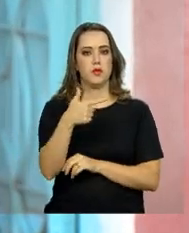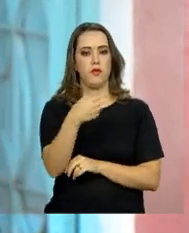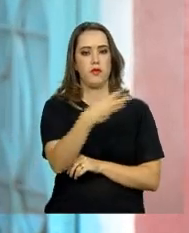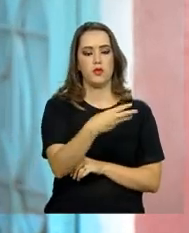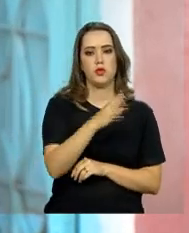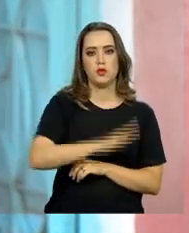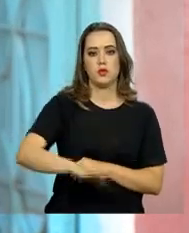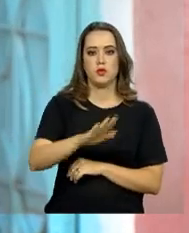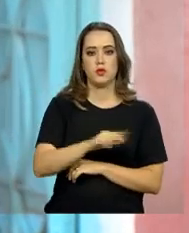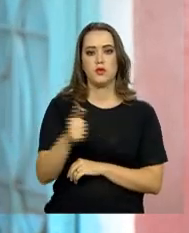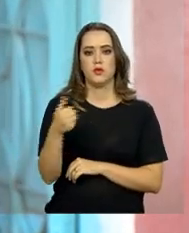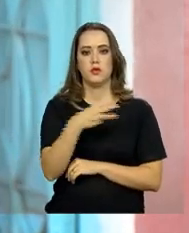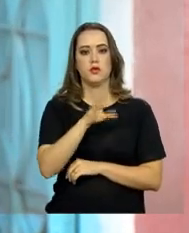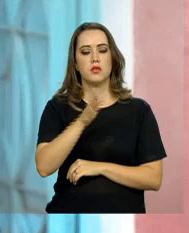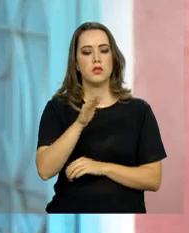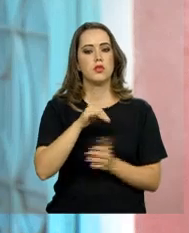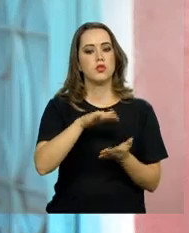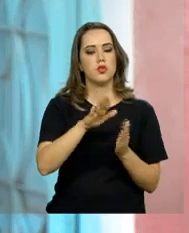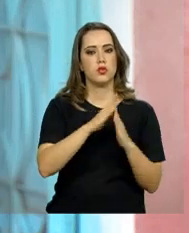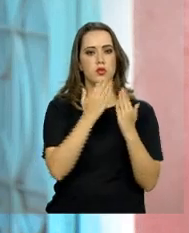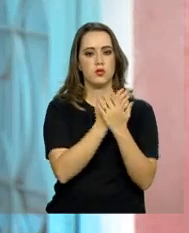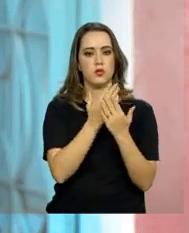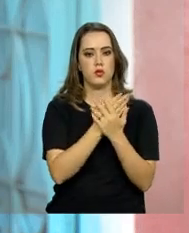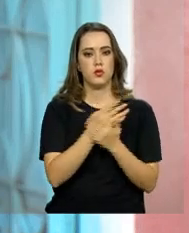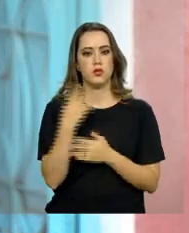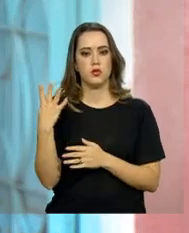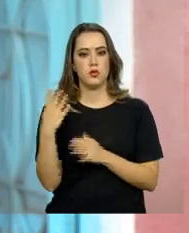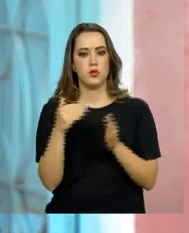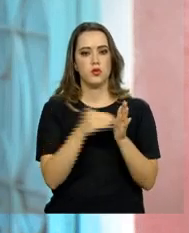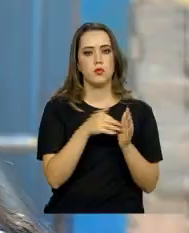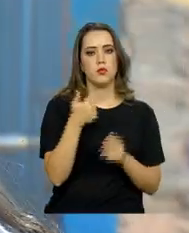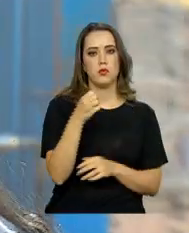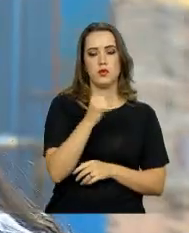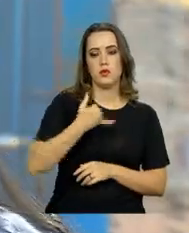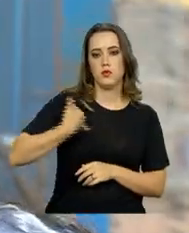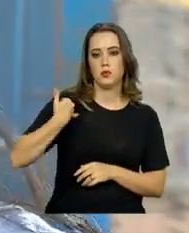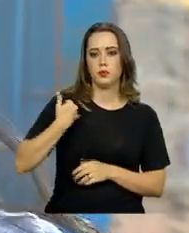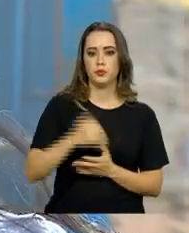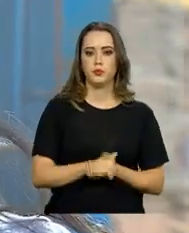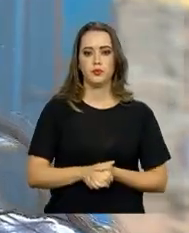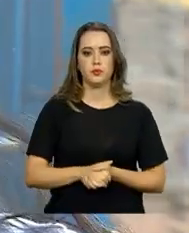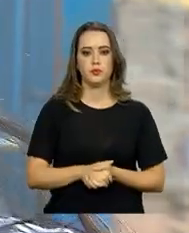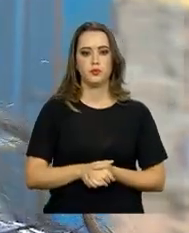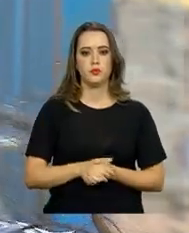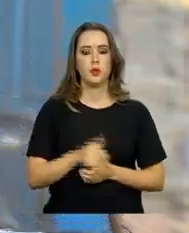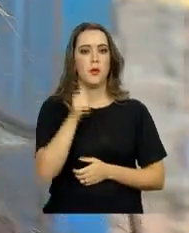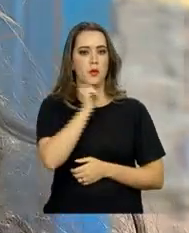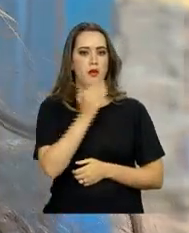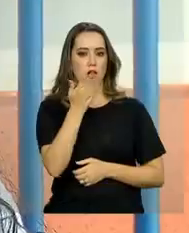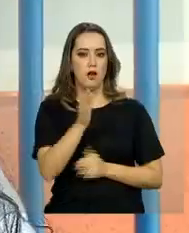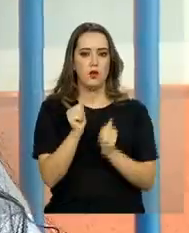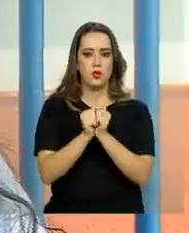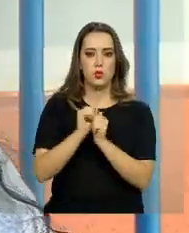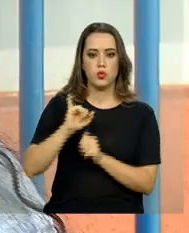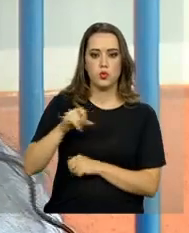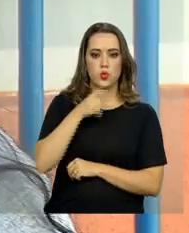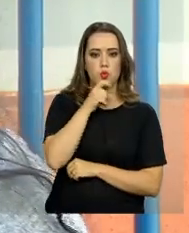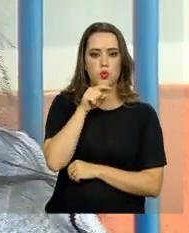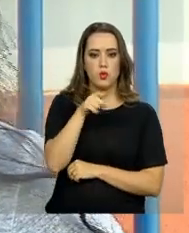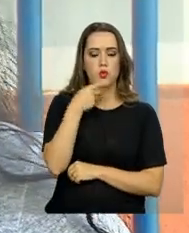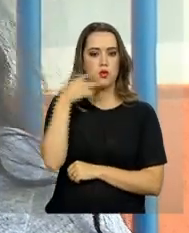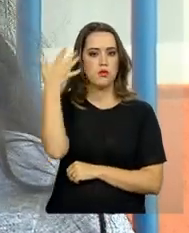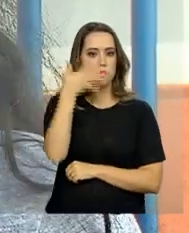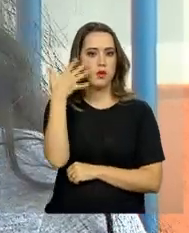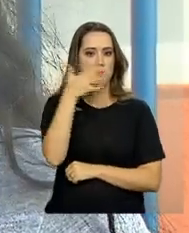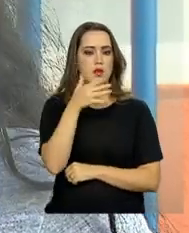crianças e adolescentes três já estão inseridos na escola crianças de quatro a 18 anos gladys estava no grupo que chegou em julho ela conta